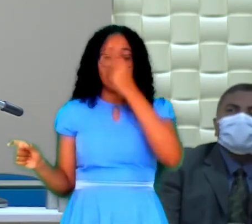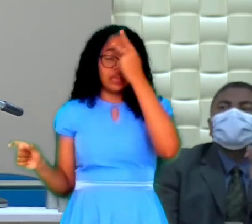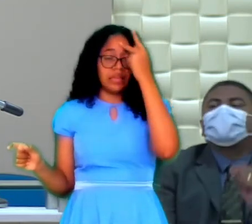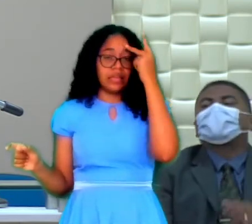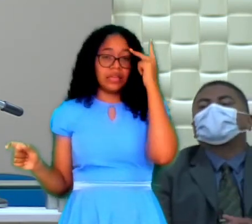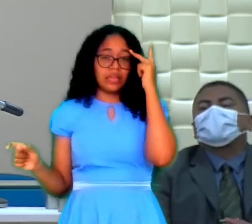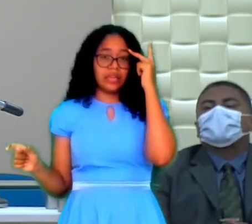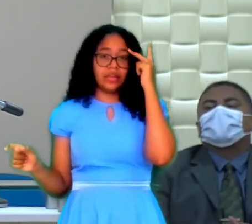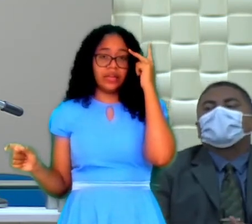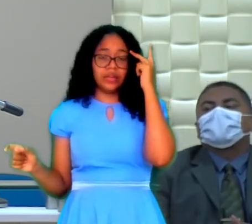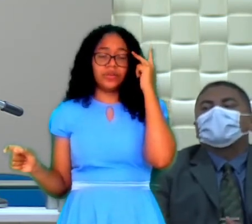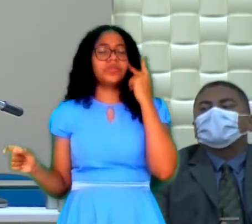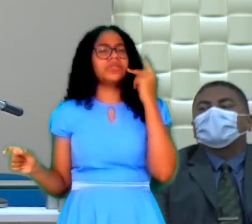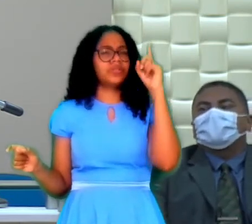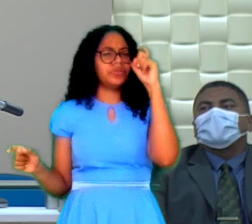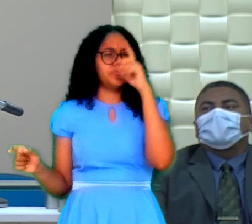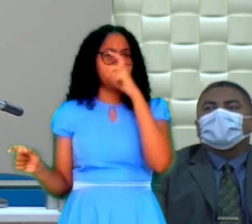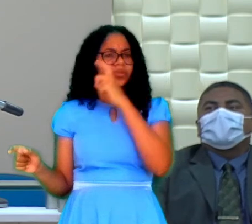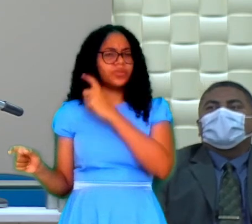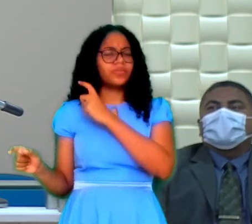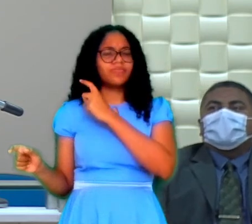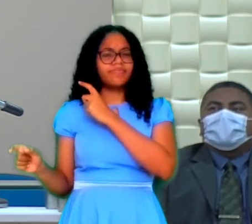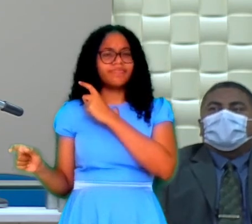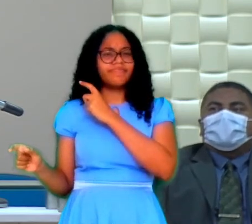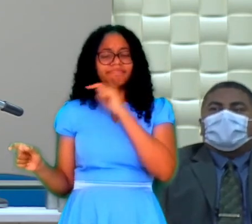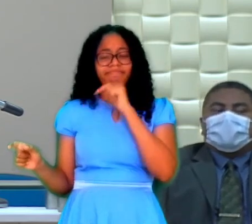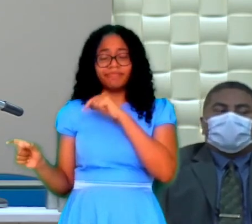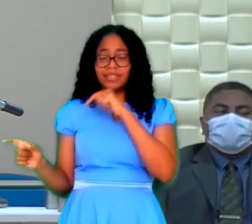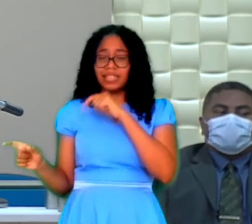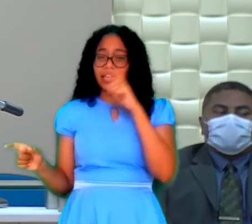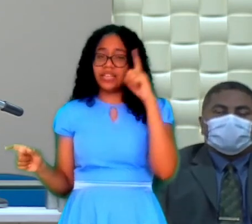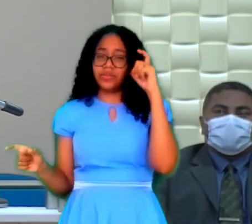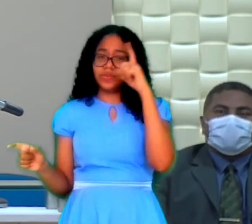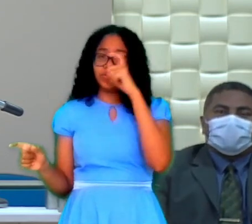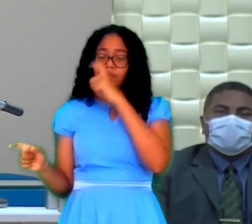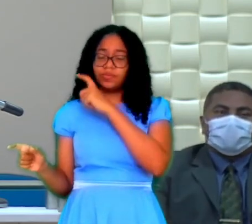um grande peixe para tragar Jonas.